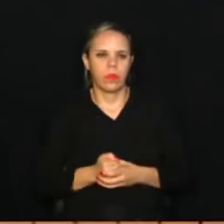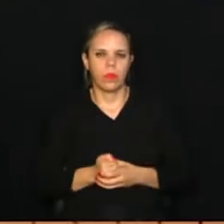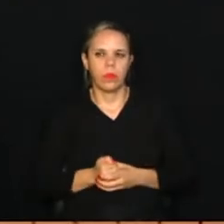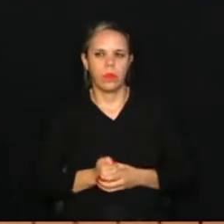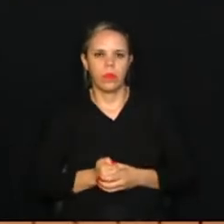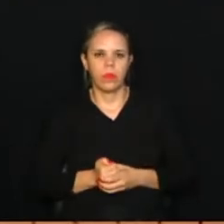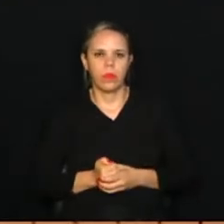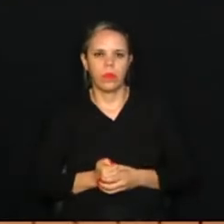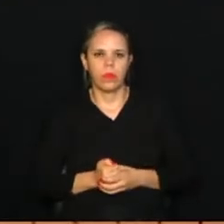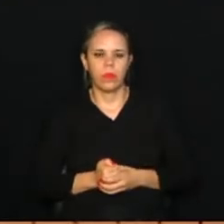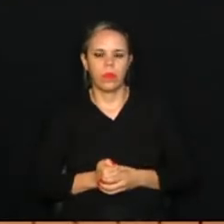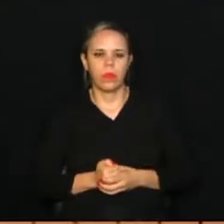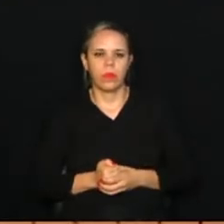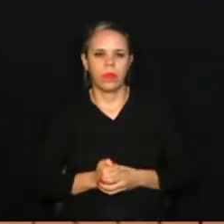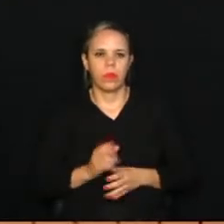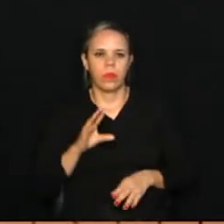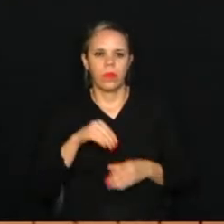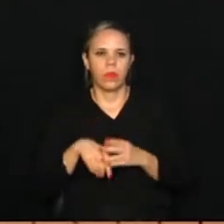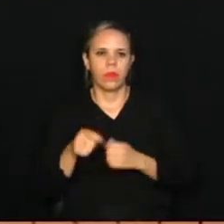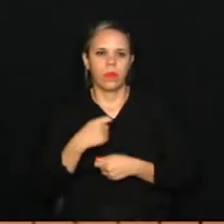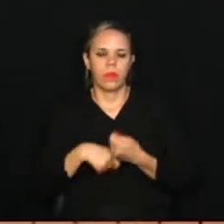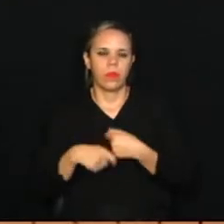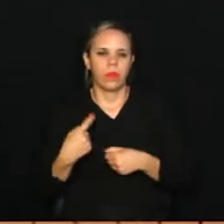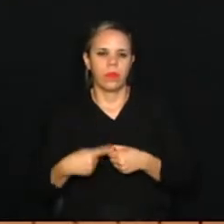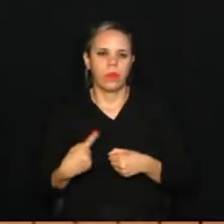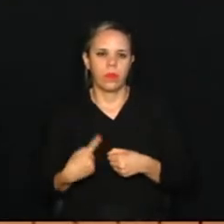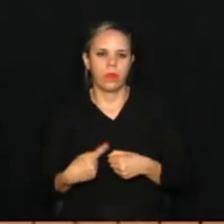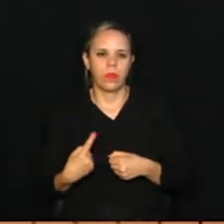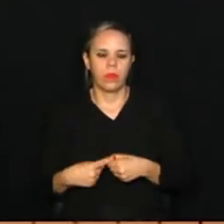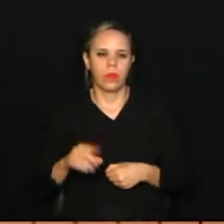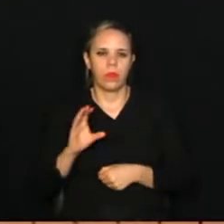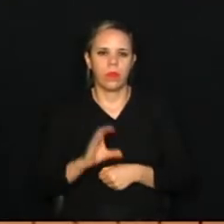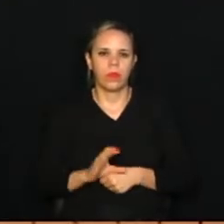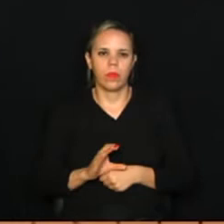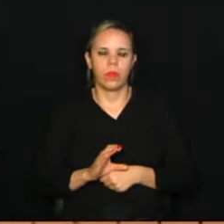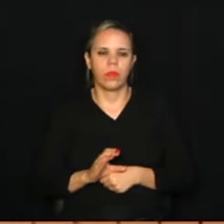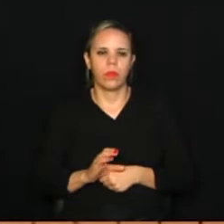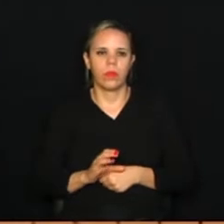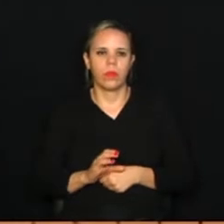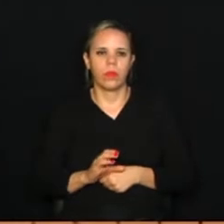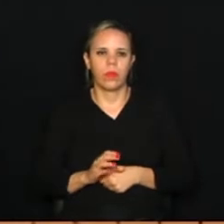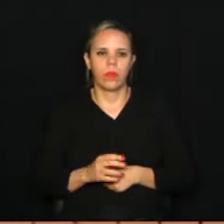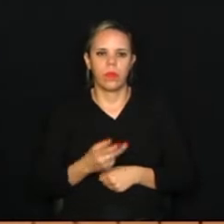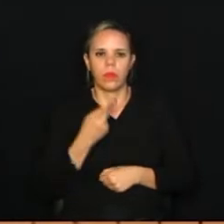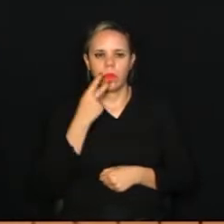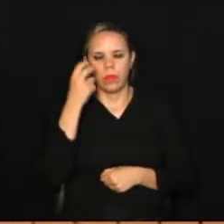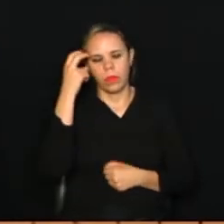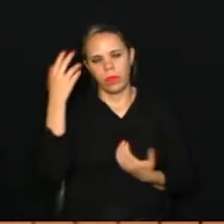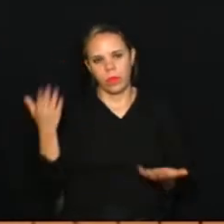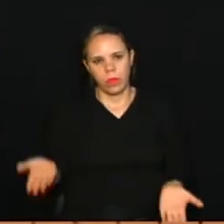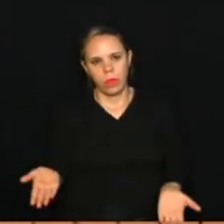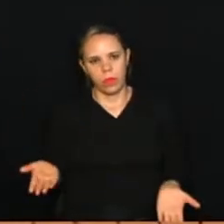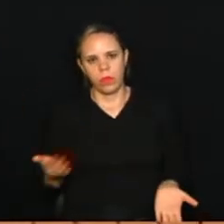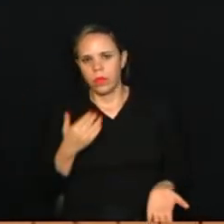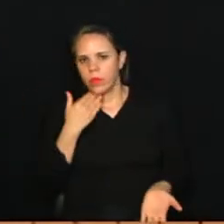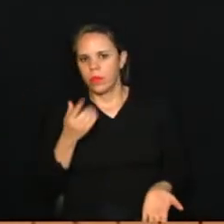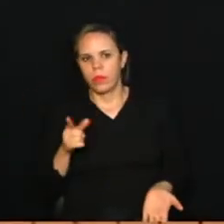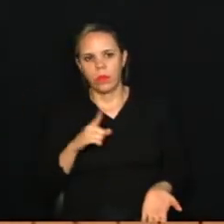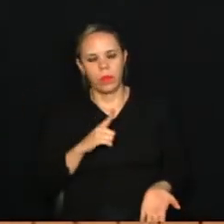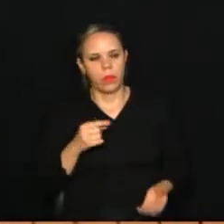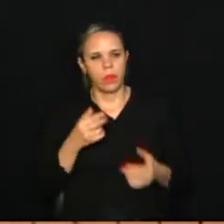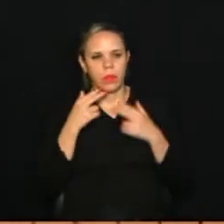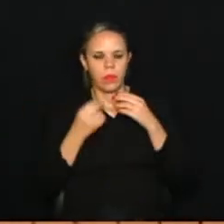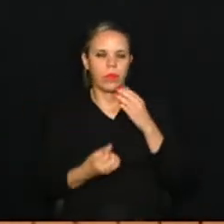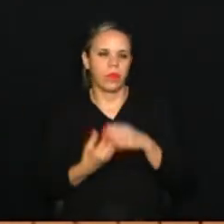tecnologia, tanto dentro da administração municipal quanto para o cidadão, né? Como foi sabiamente falado aqui, não adianta você ter uma